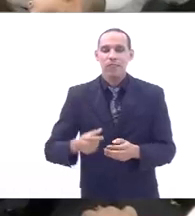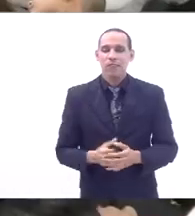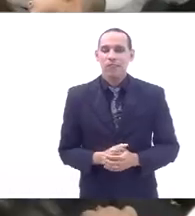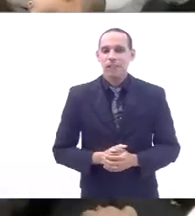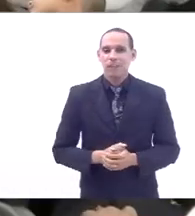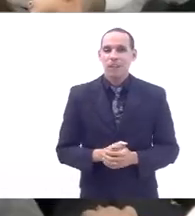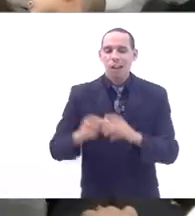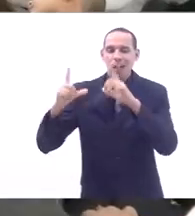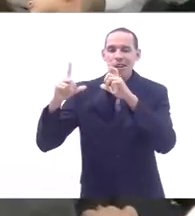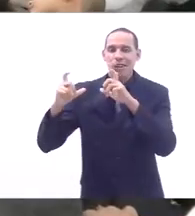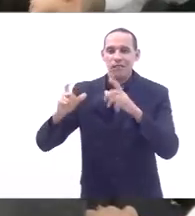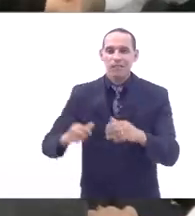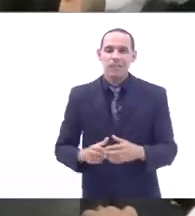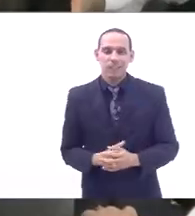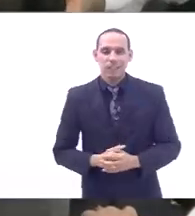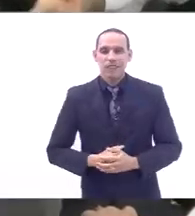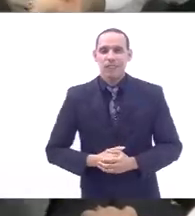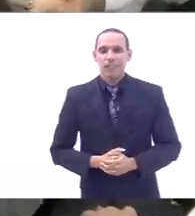para uma foto.